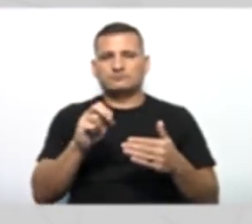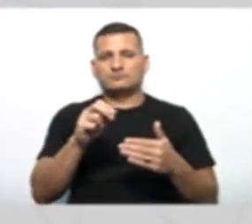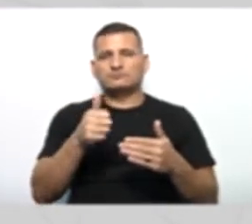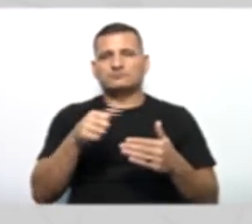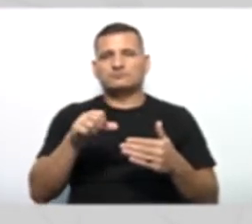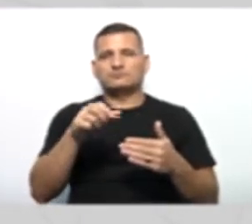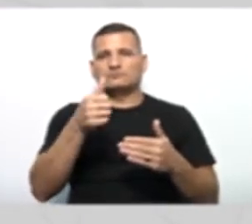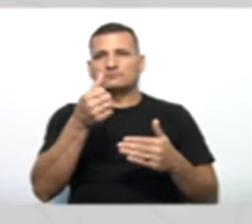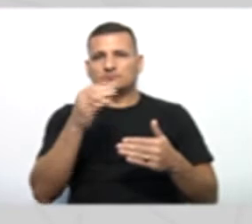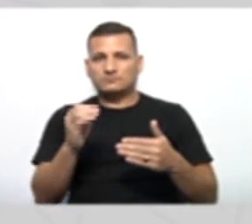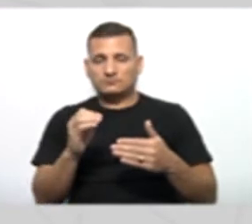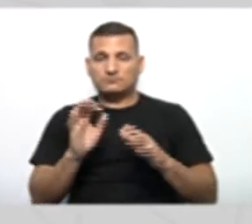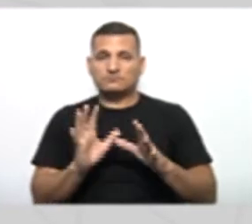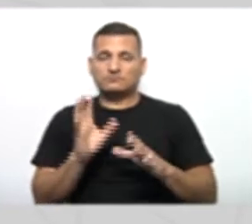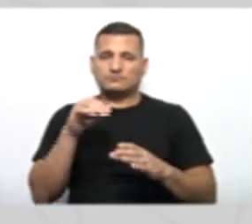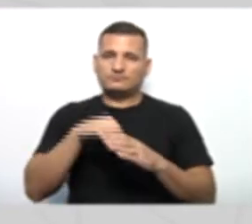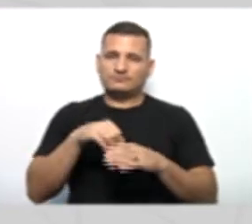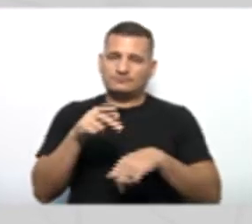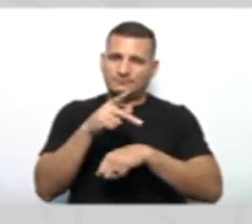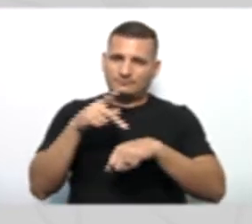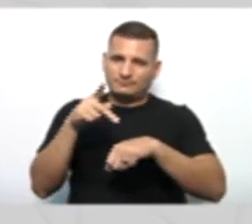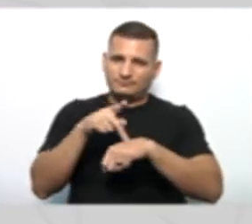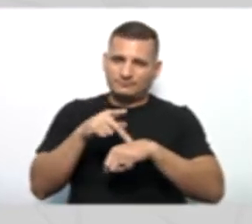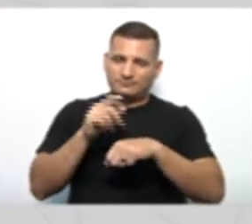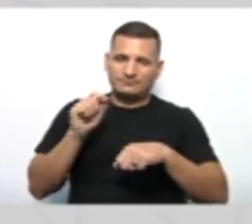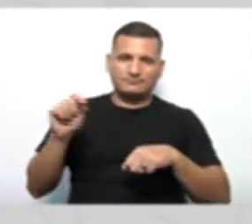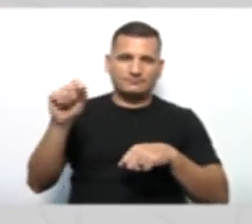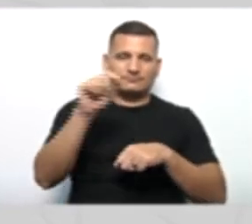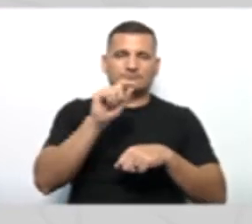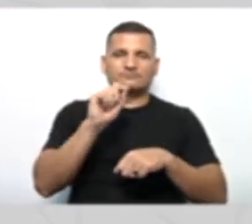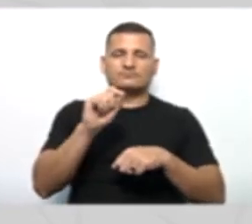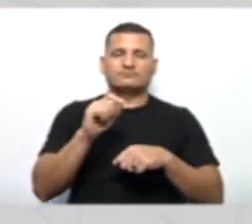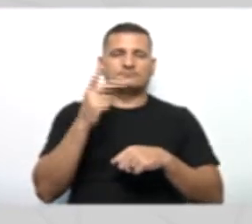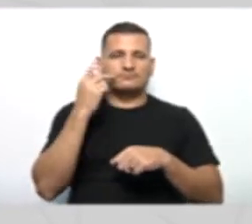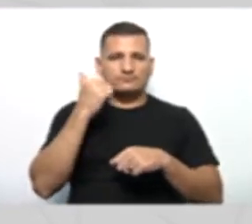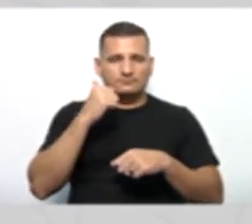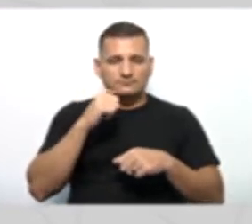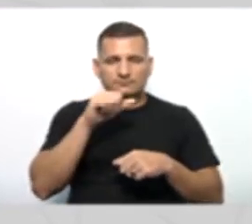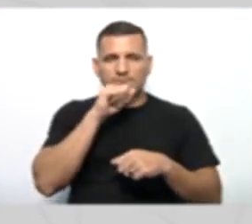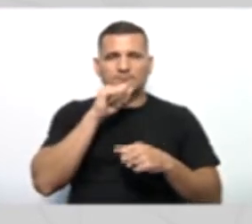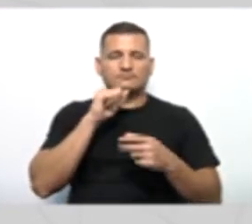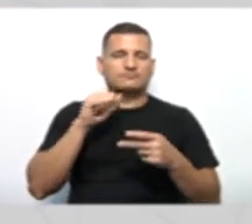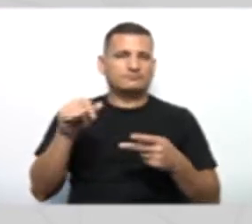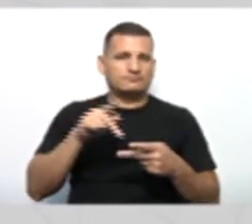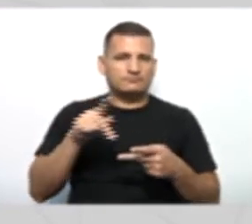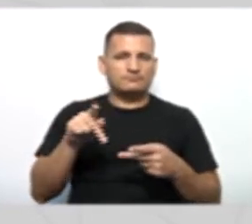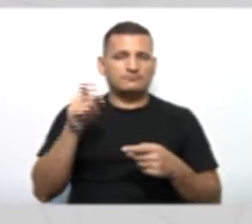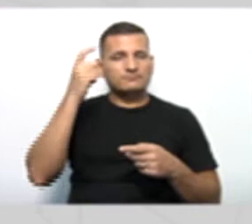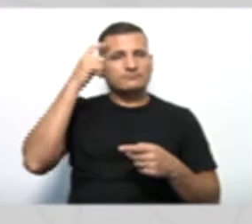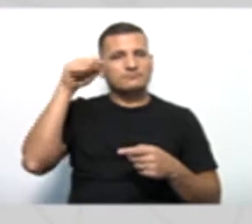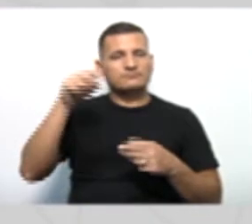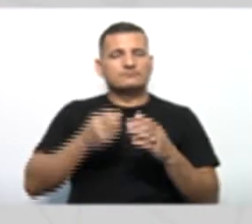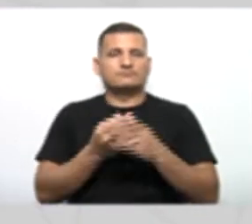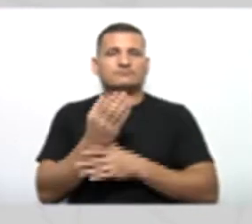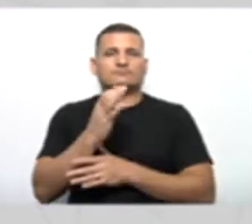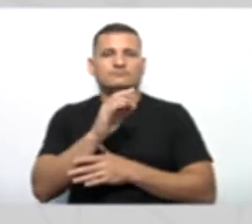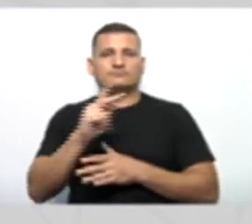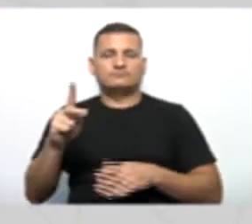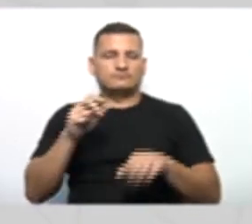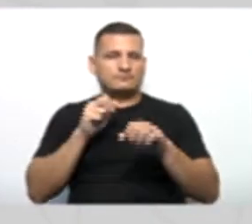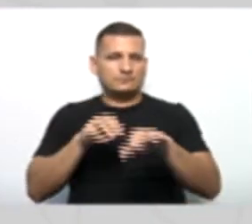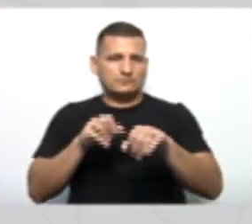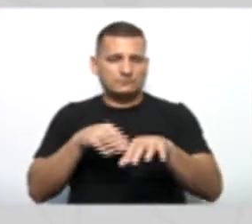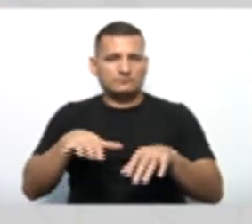foi fundamental dentro desses países que os pais os educadores não é pensasse em cooperativas educacionais